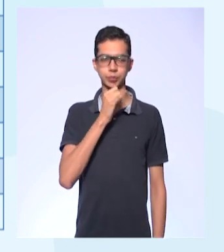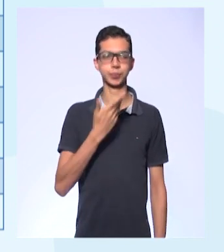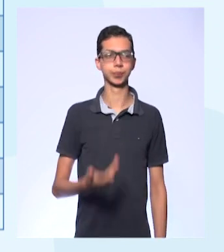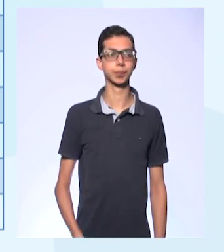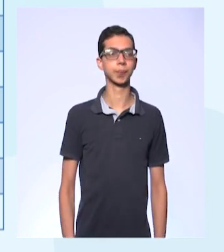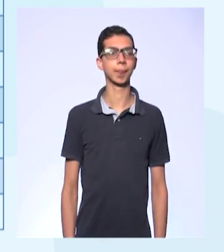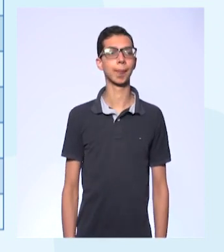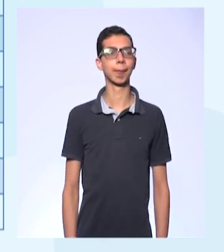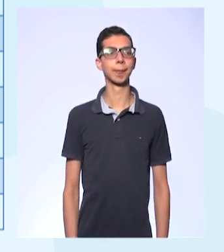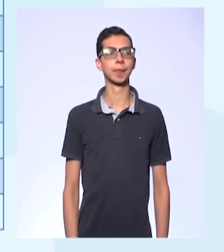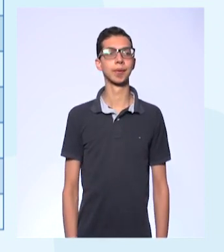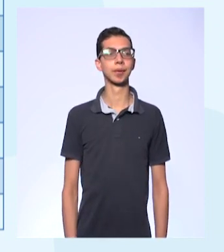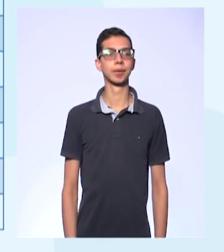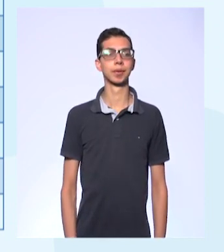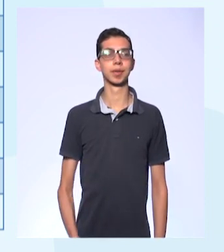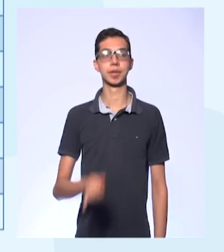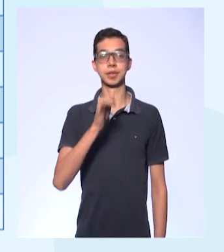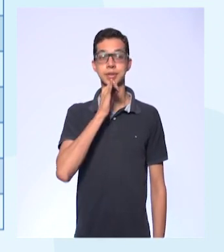é